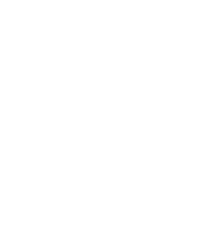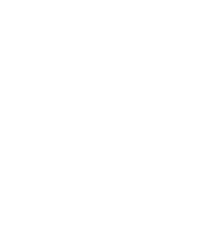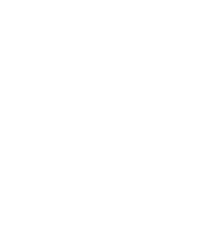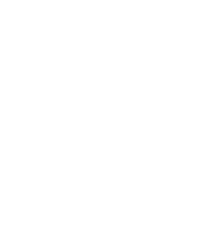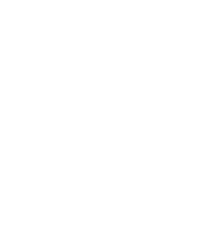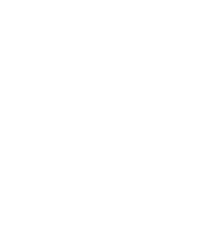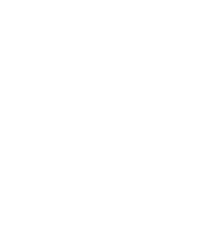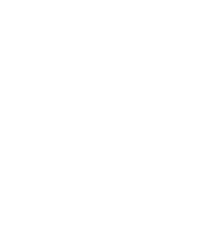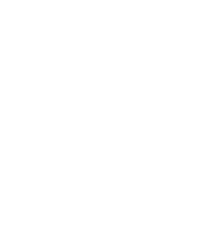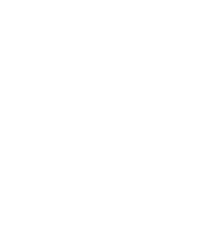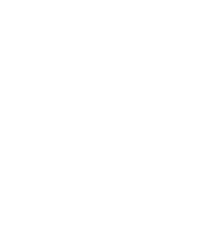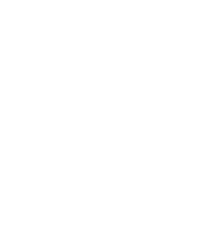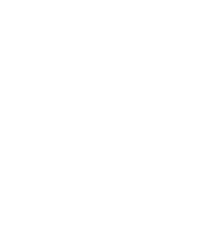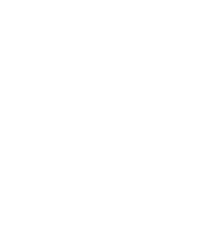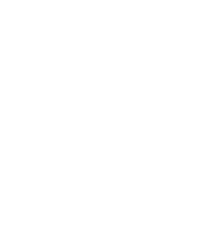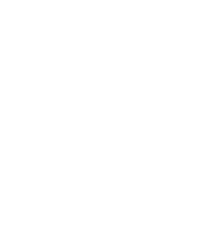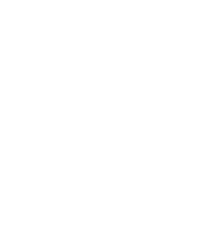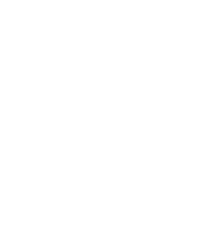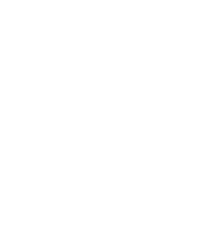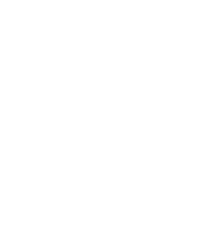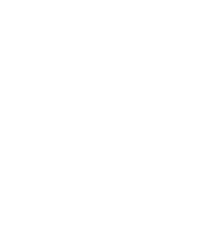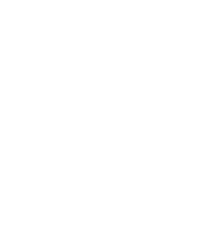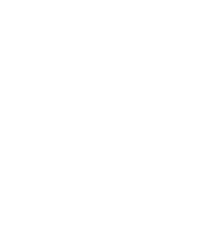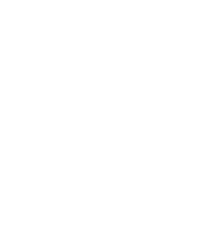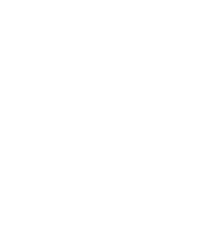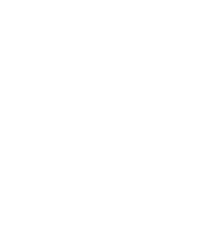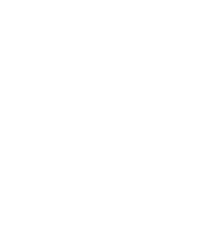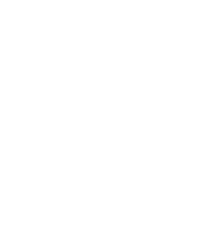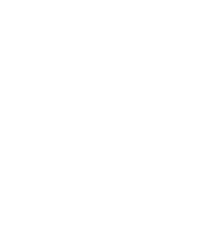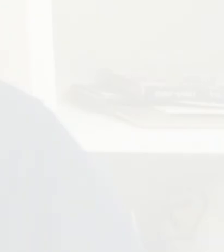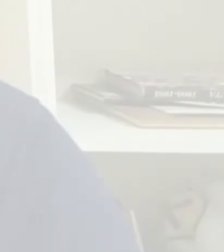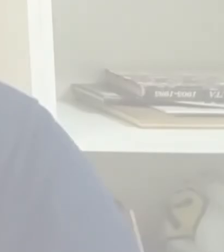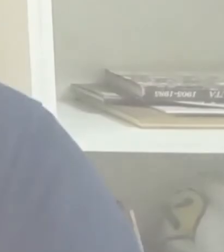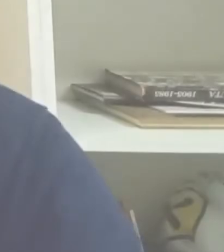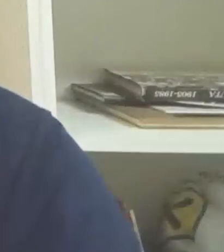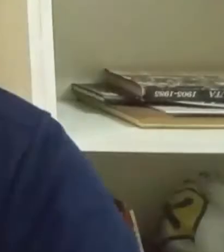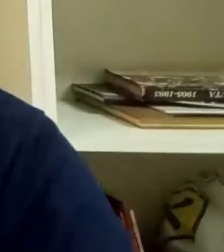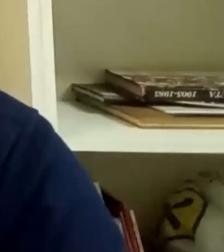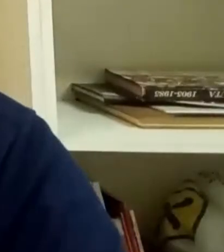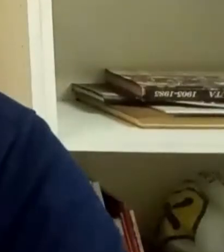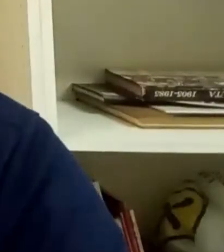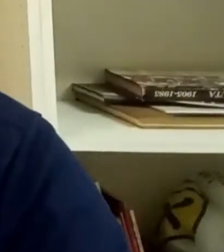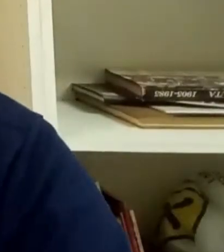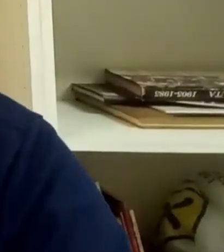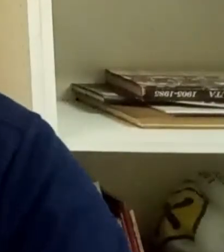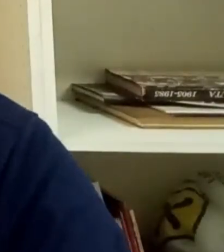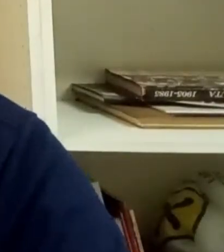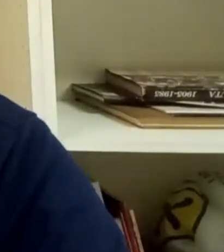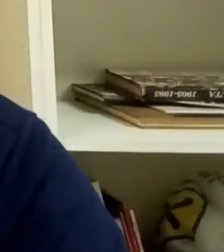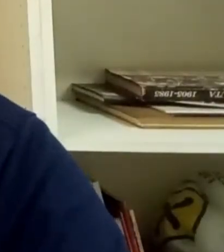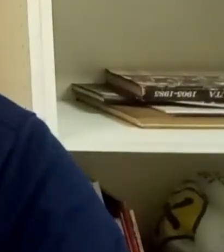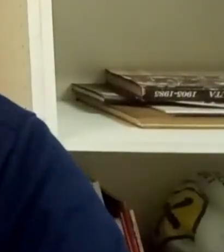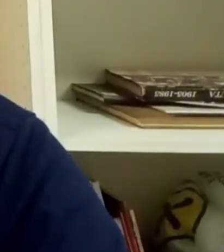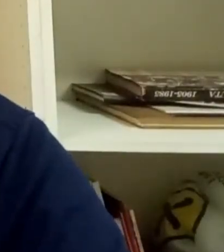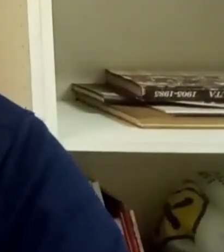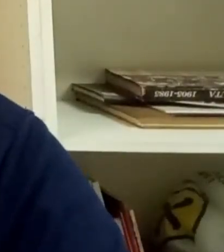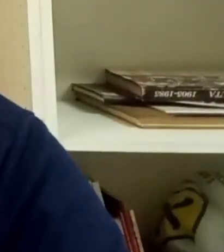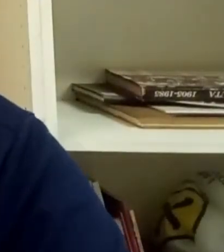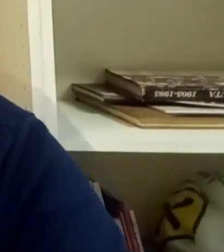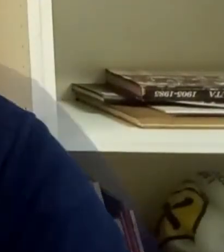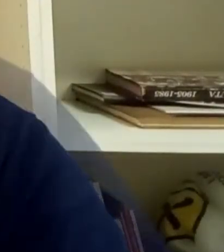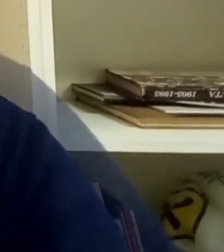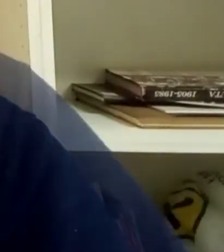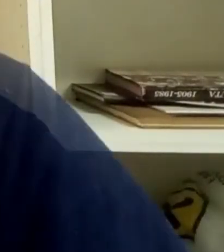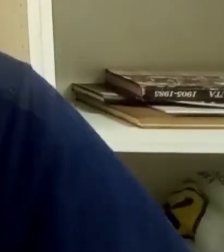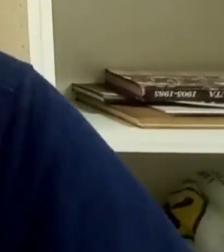casa da dezena. E o 5 representa a casa da unidade. Muito legal a matemática envolvida nessa atividade, não